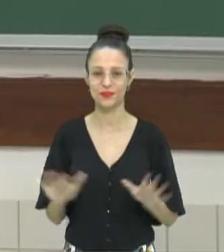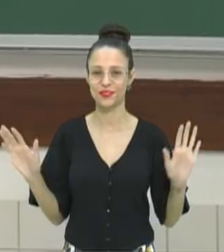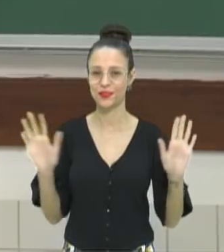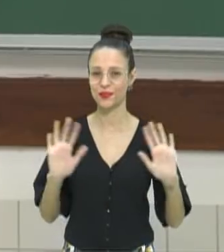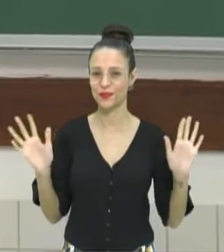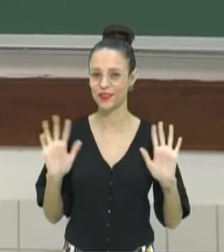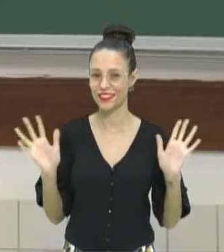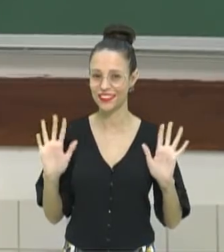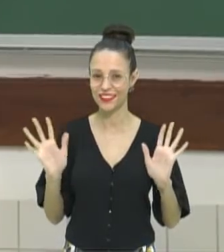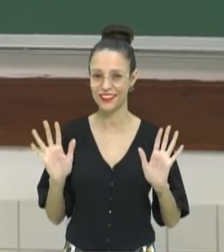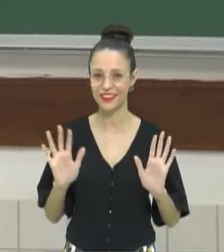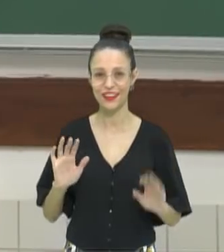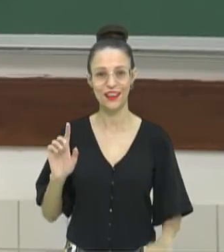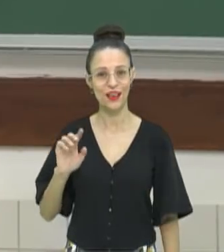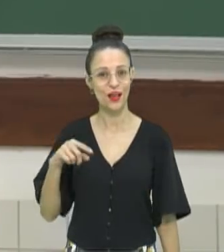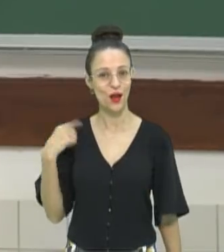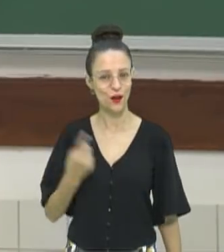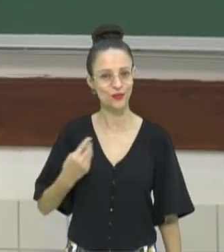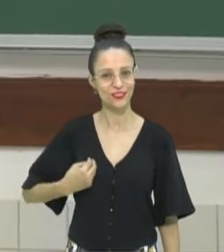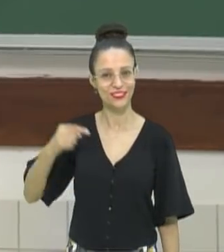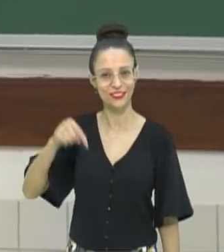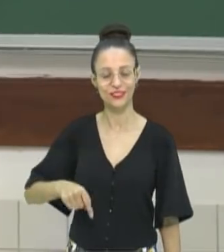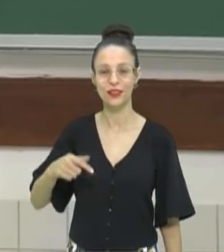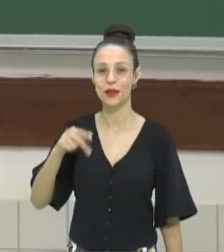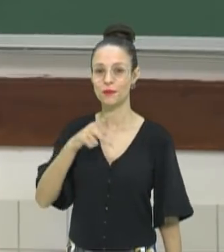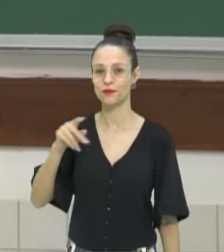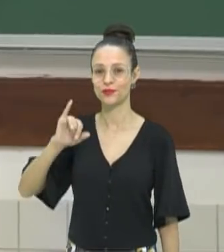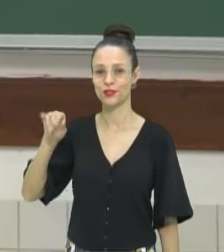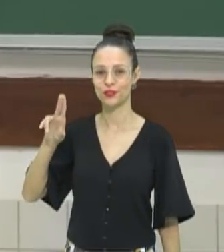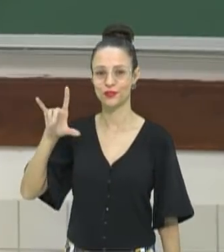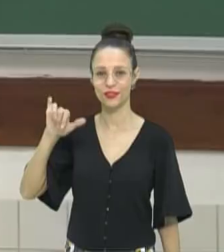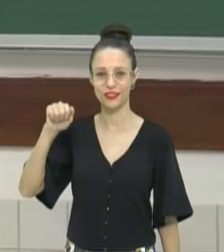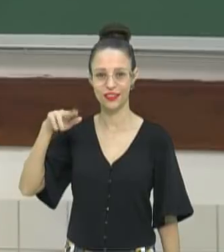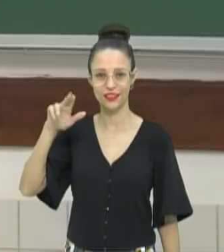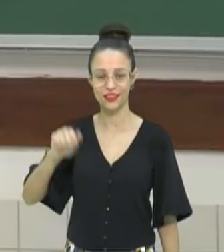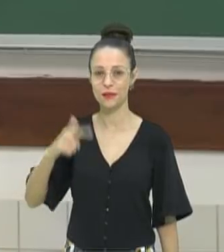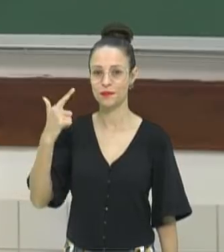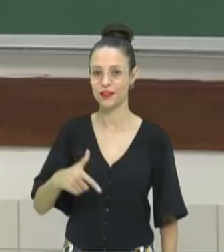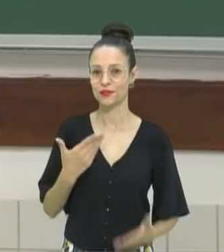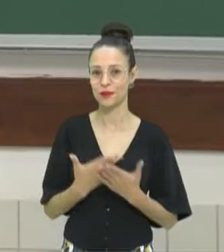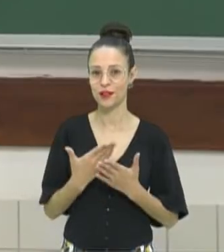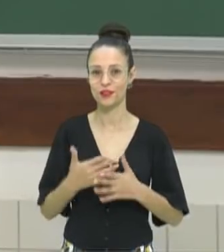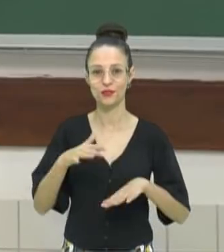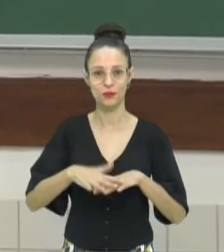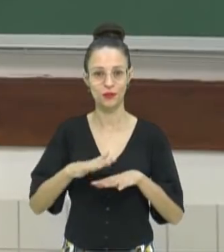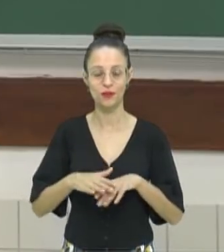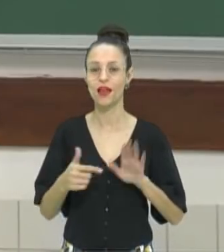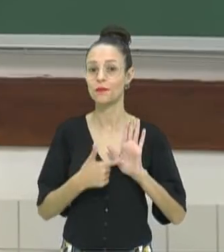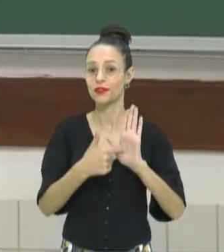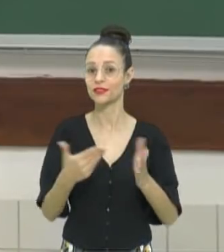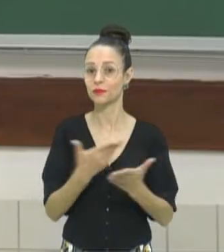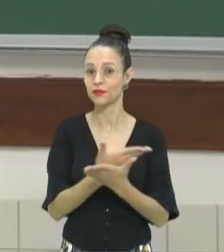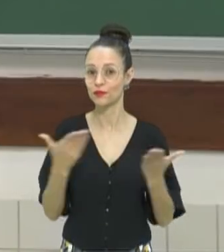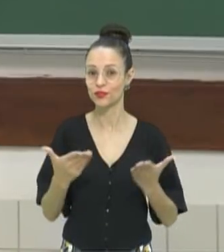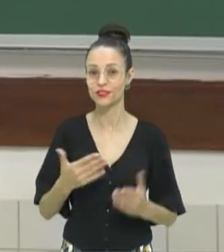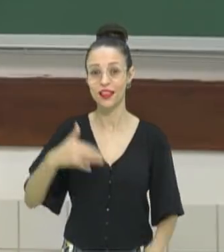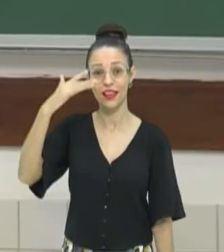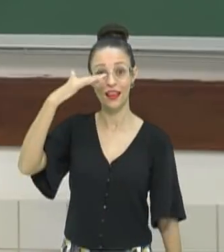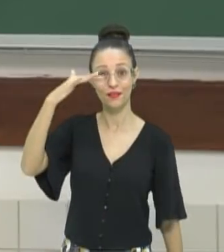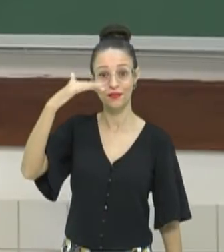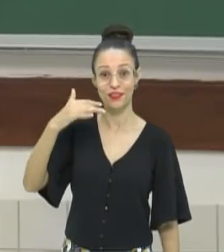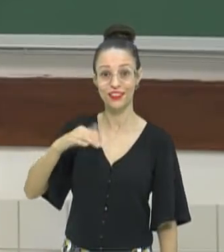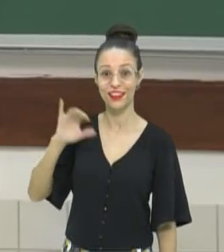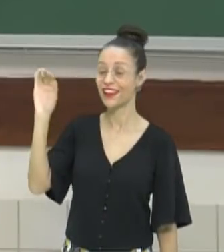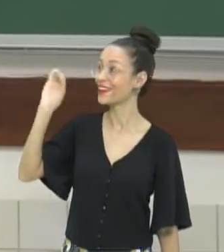Olá, pessoal! Ó, nós aqui de novo. A professora Juliana está aqui para mais uma aula de matemática e quero apresentar a vocês a